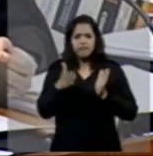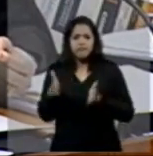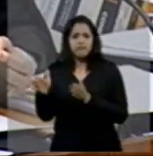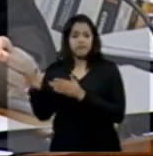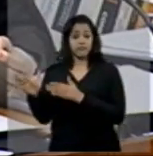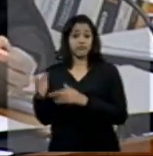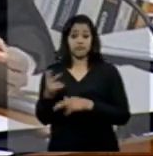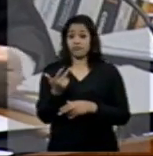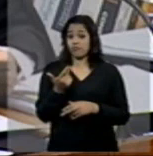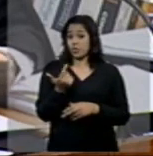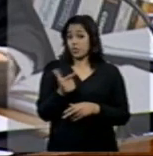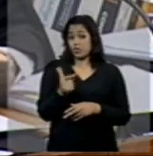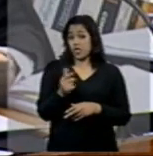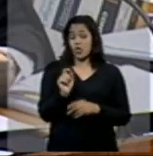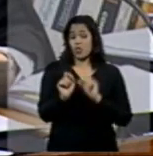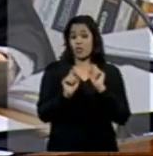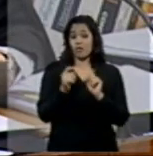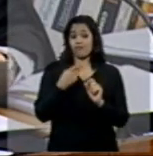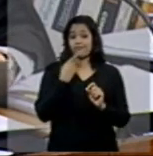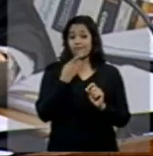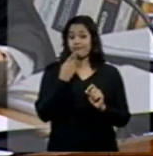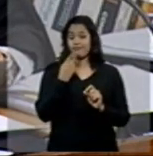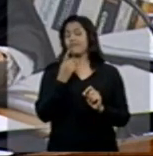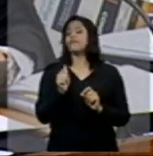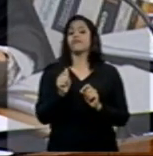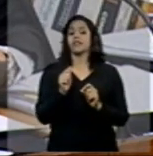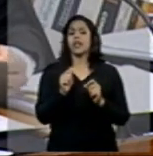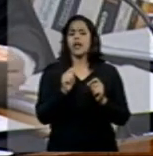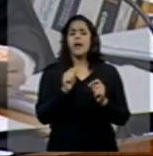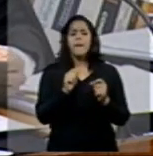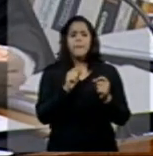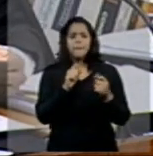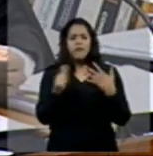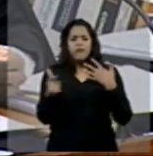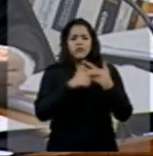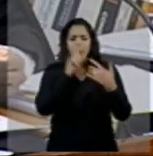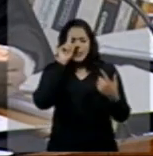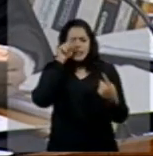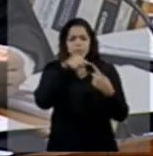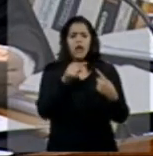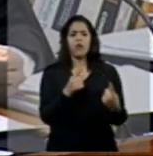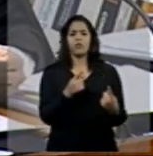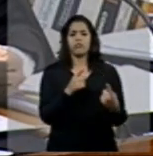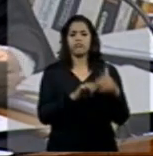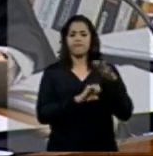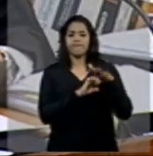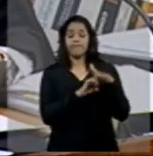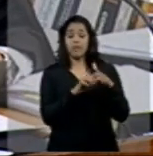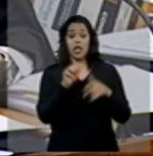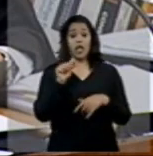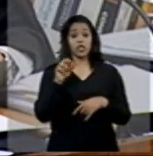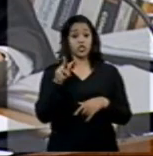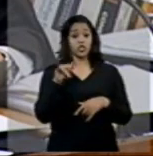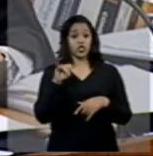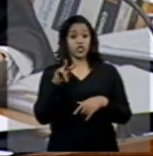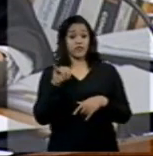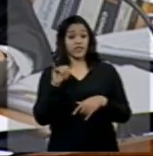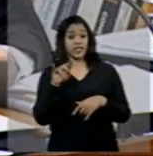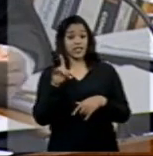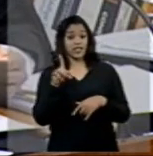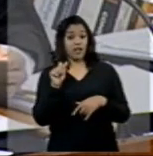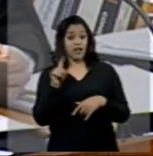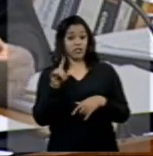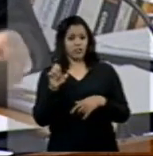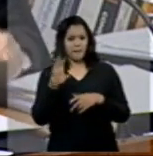há o que se falar de atividade meio, atividade fim. Há atividades principais,